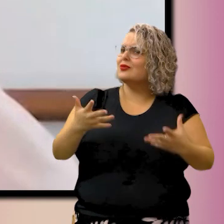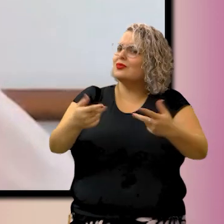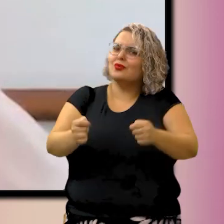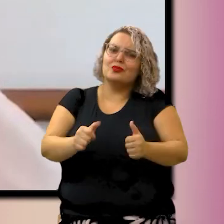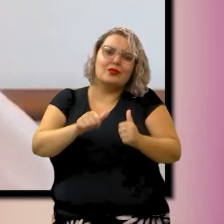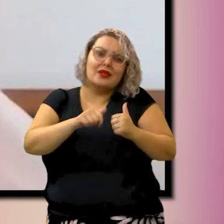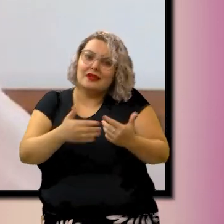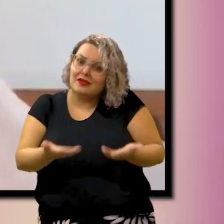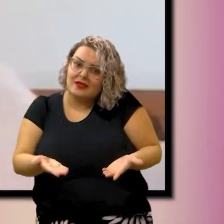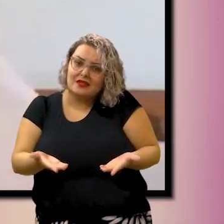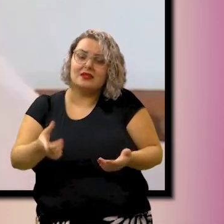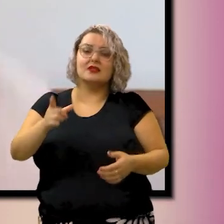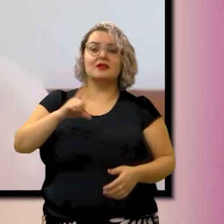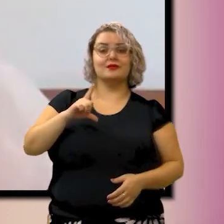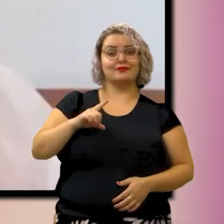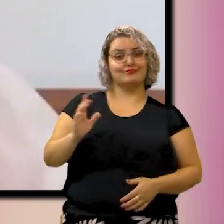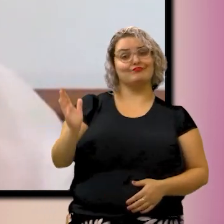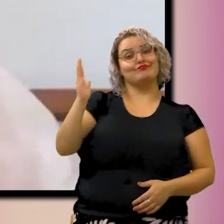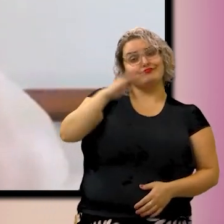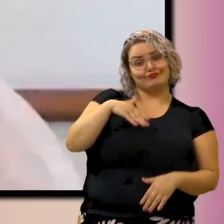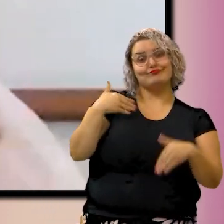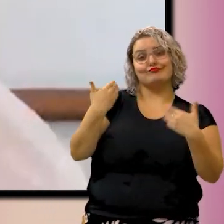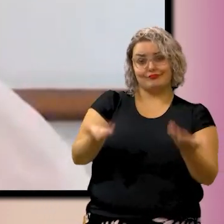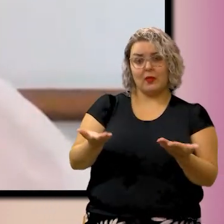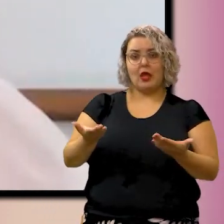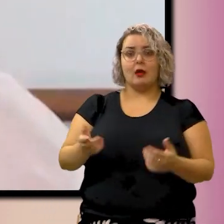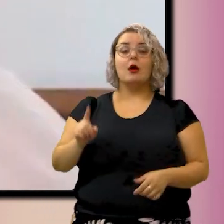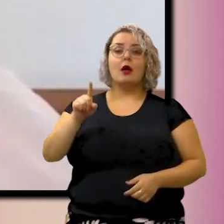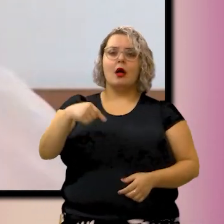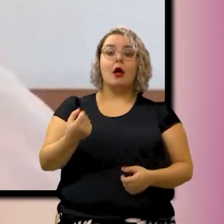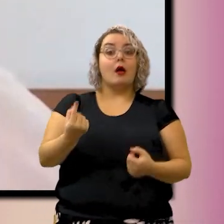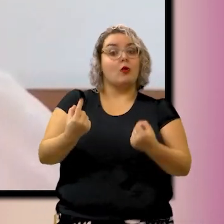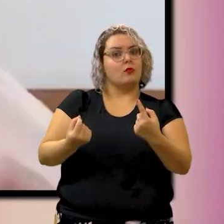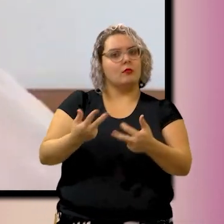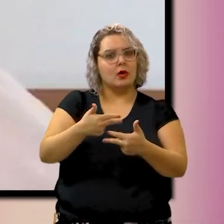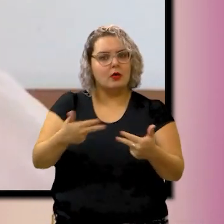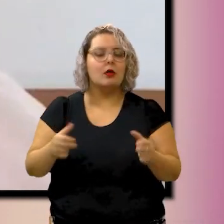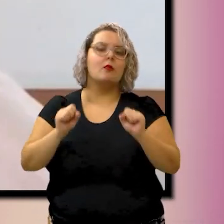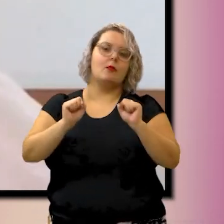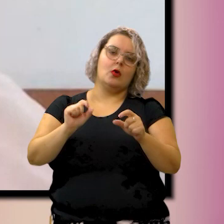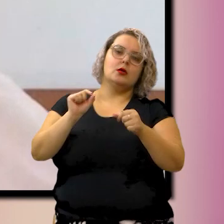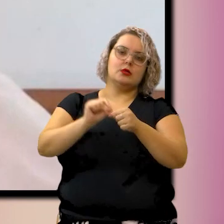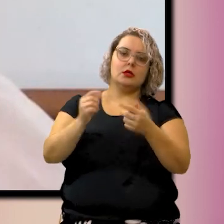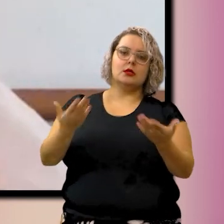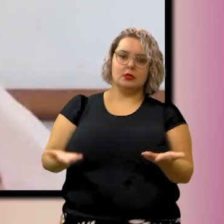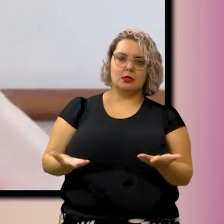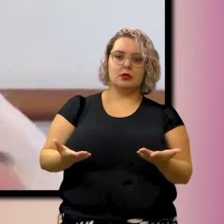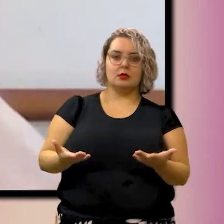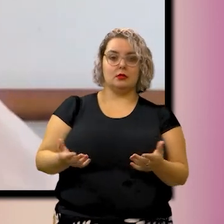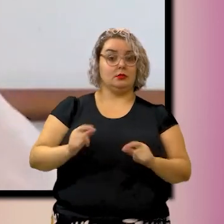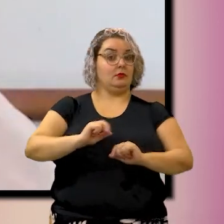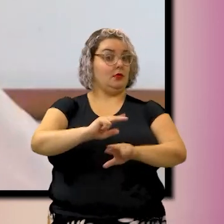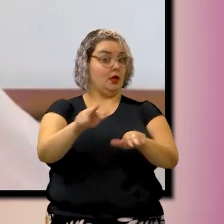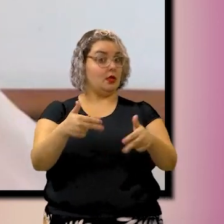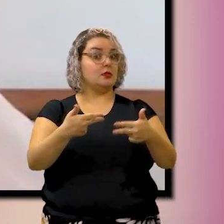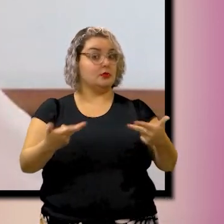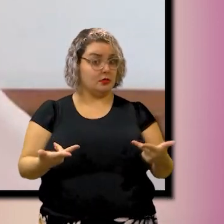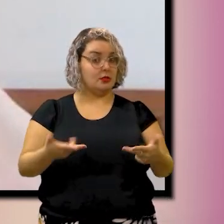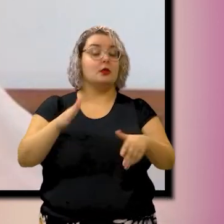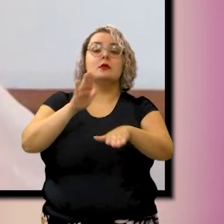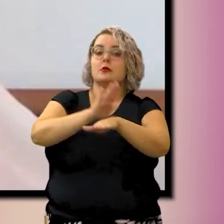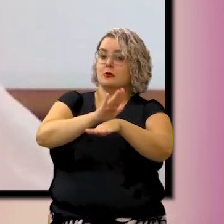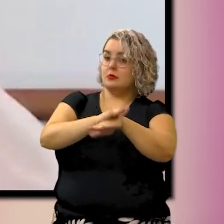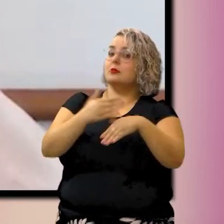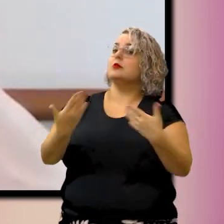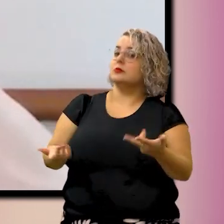todo o benefício com isso e está tendo um malefício. Então, isso já são algumas coisas que você pode fazer, que na verdade já são muitas,